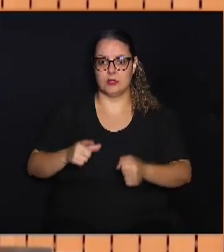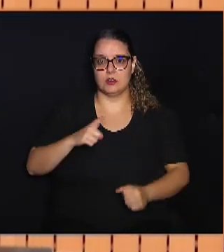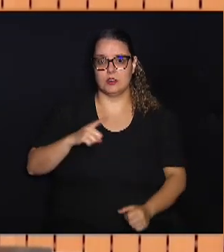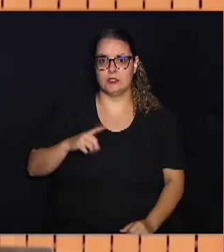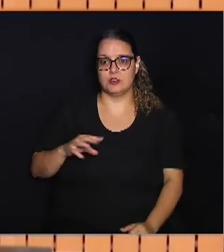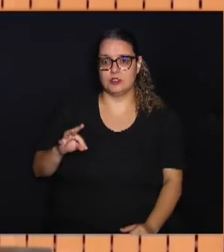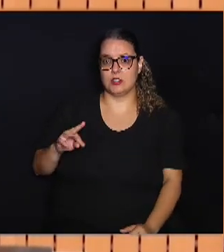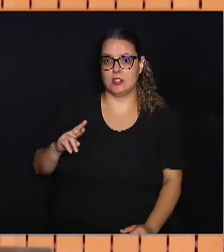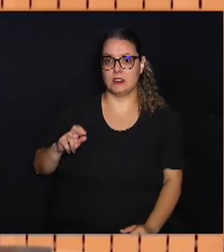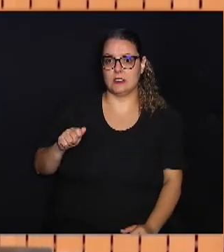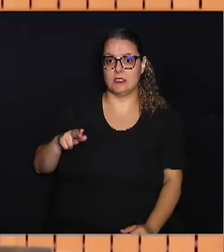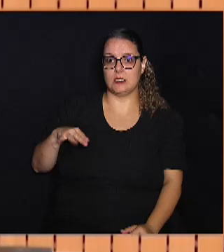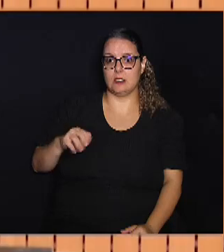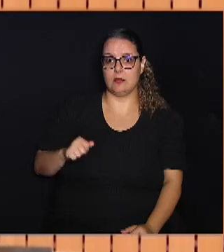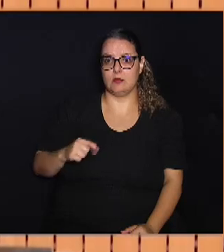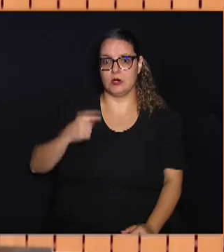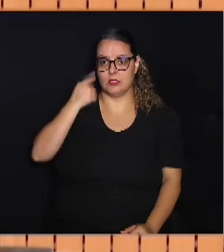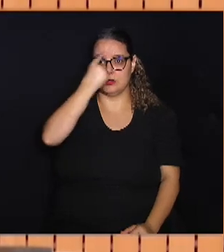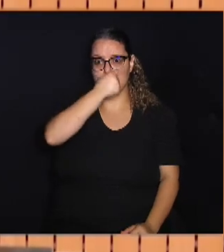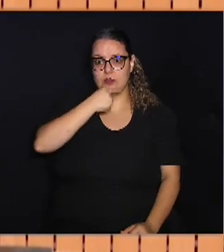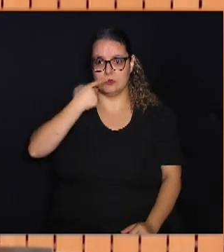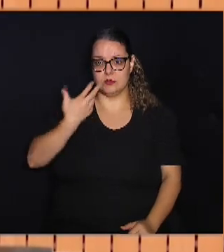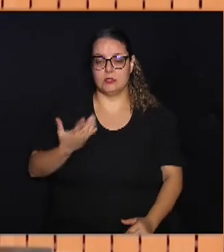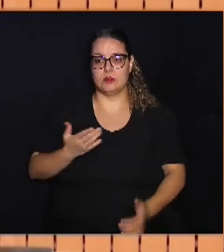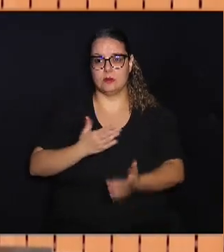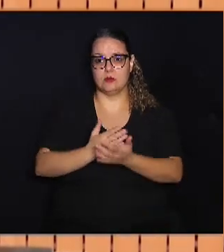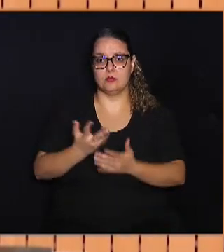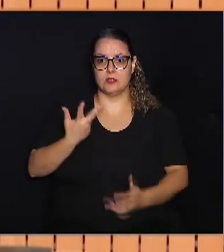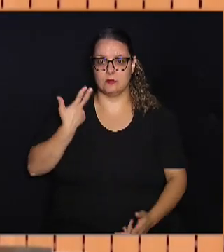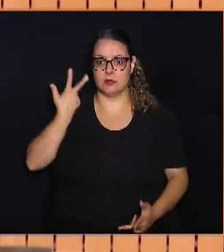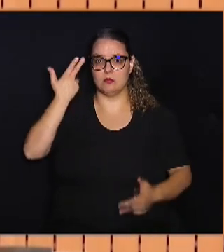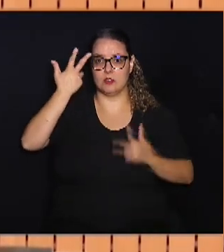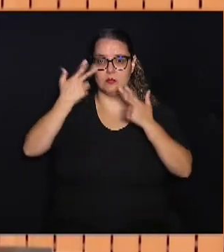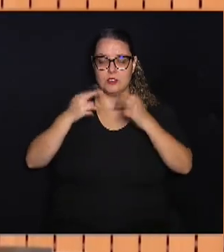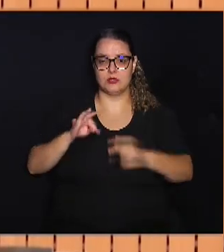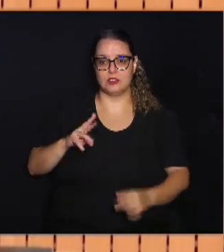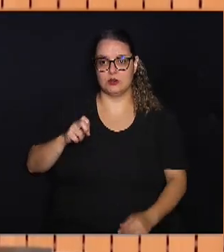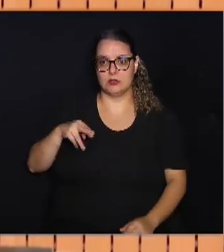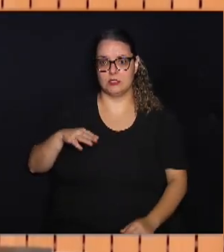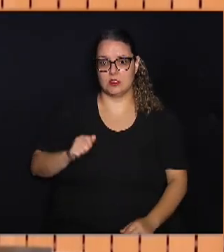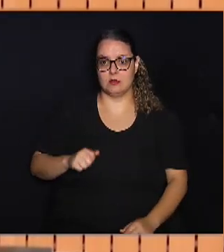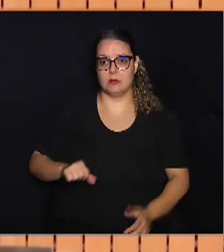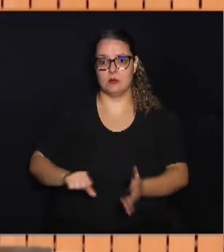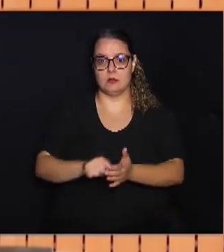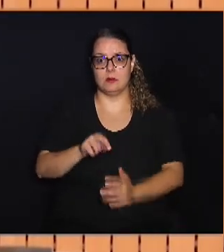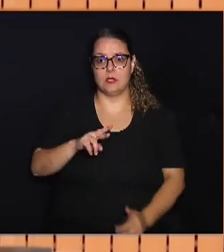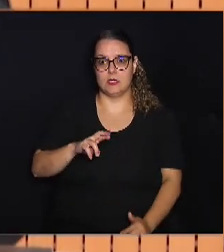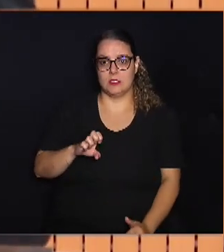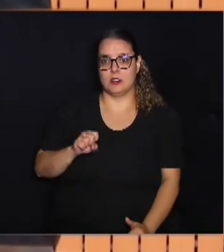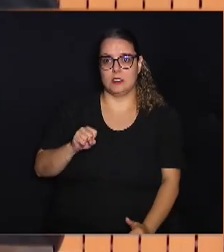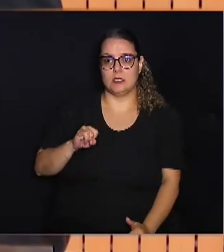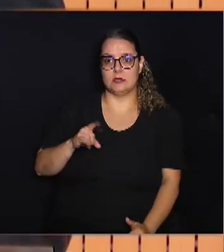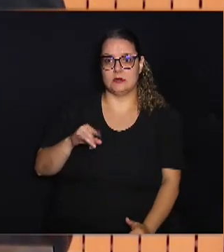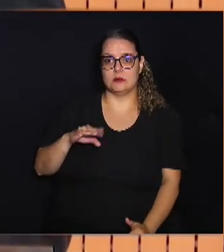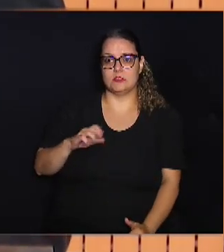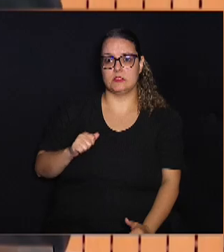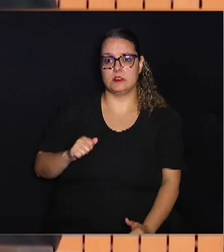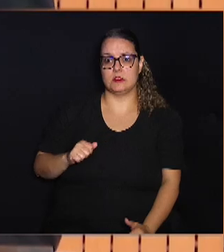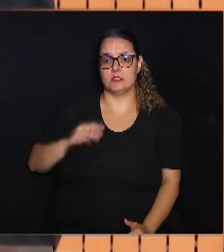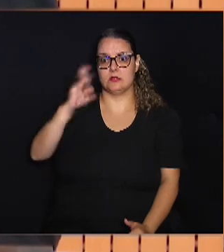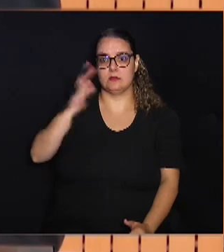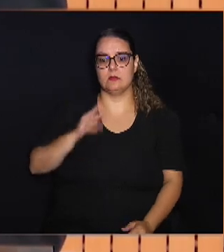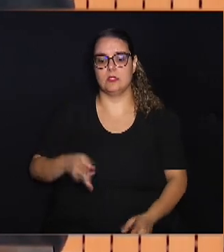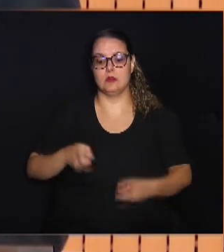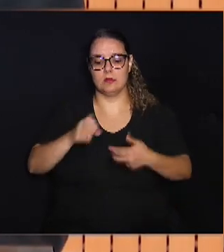face. Então, a gente começou com a cirurgia do trauma e organizamos a primeira residência no Brasil reconhecida pelo